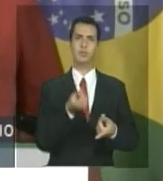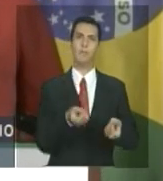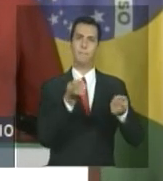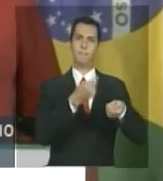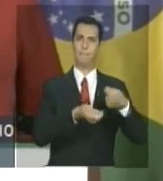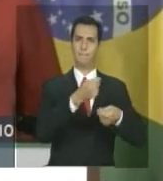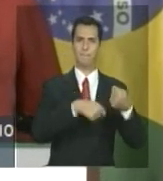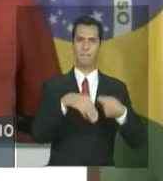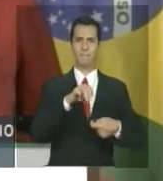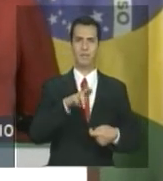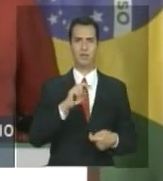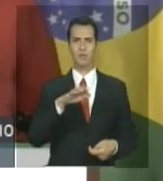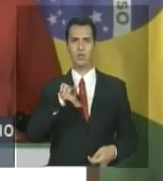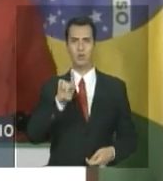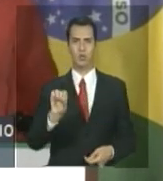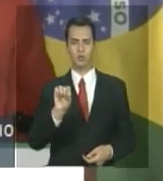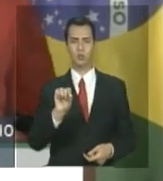para